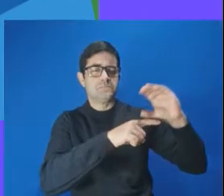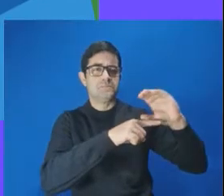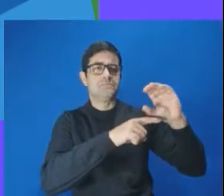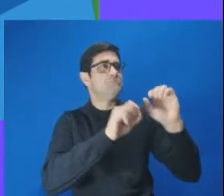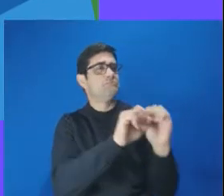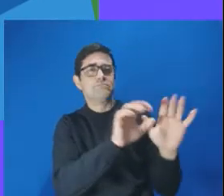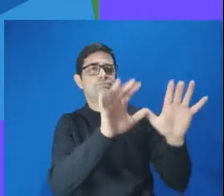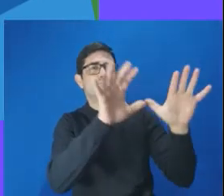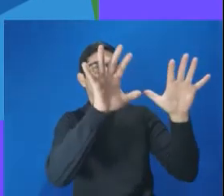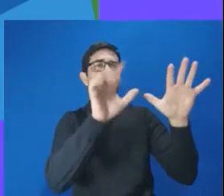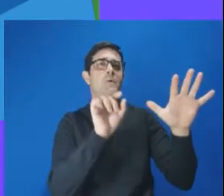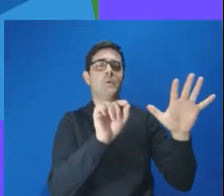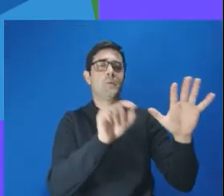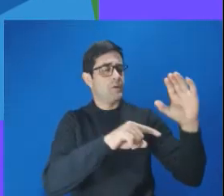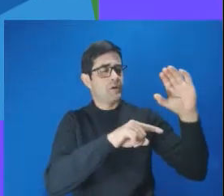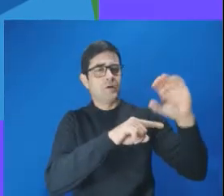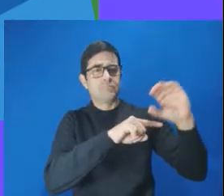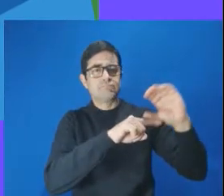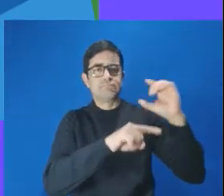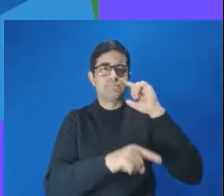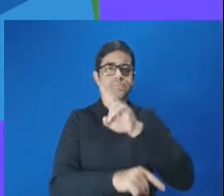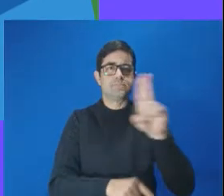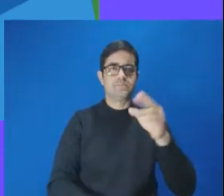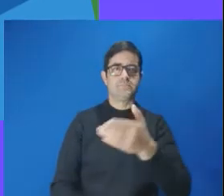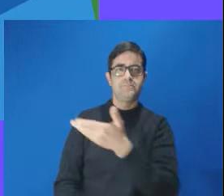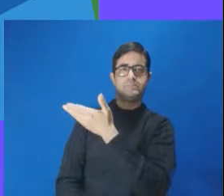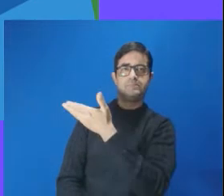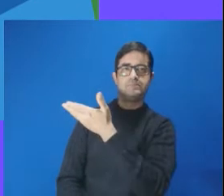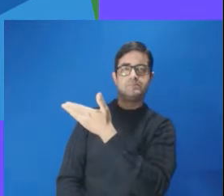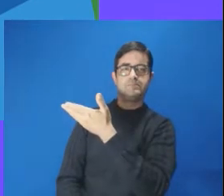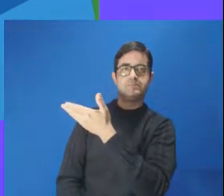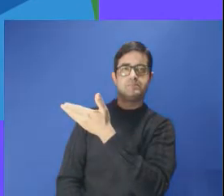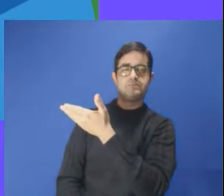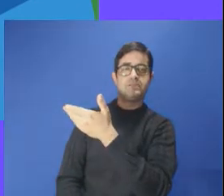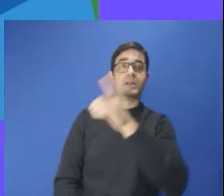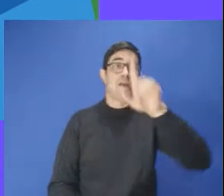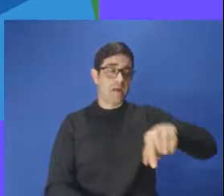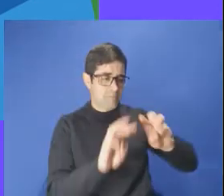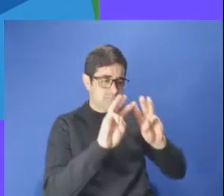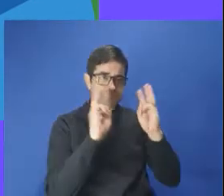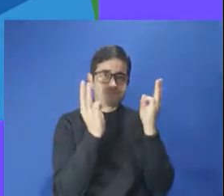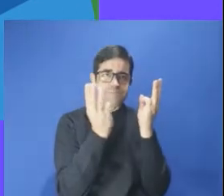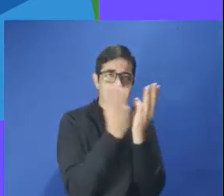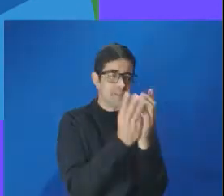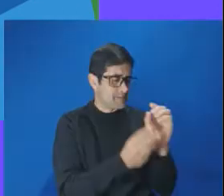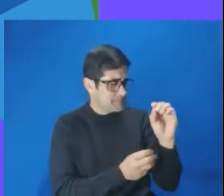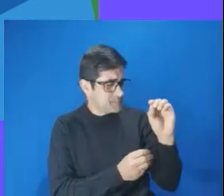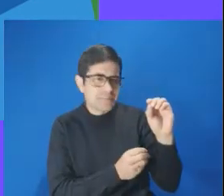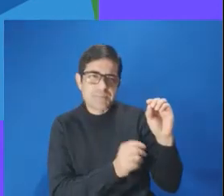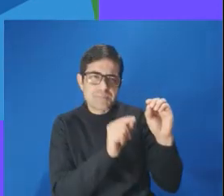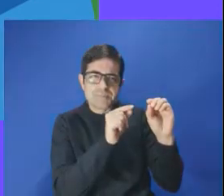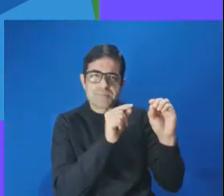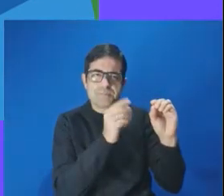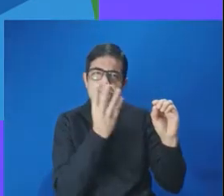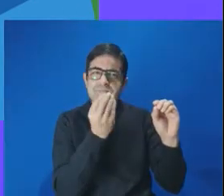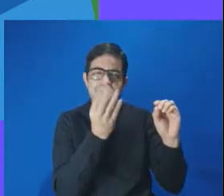carbono e que afetam grandemente a atmosfera são chamados compostos orgânicos voláteis. São substâncias de massa molar muito